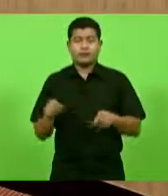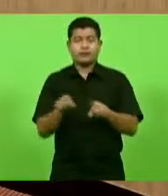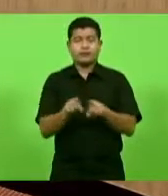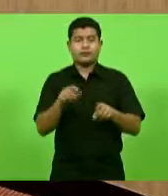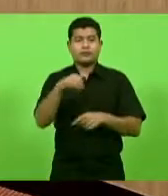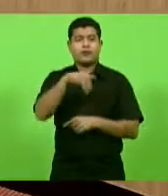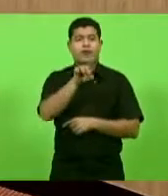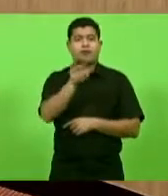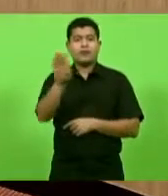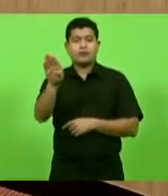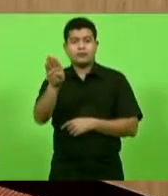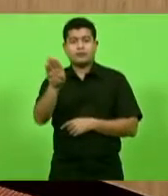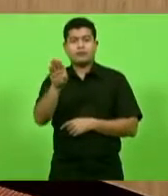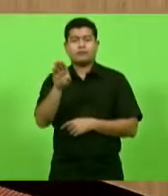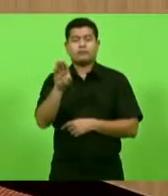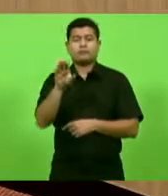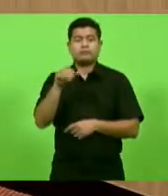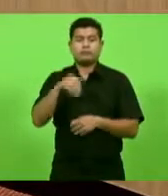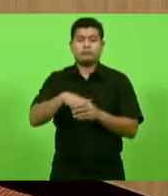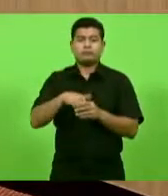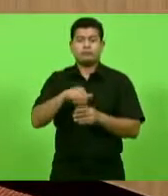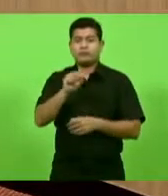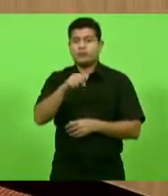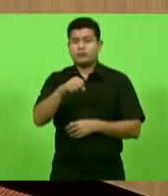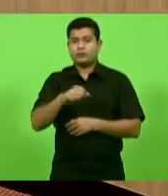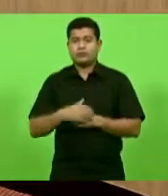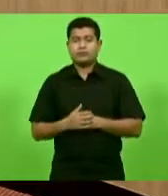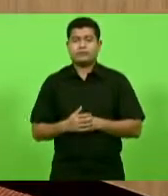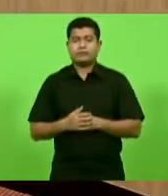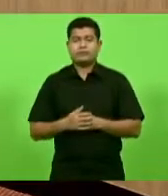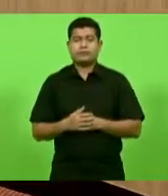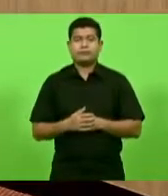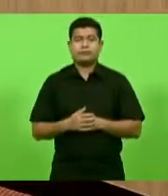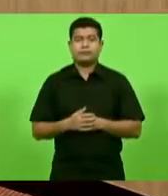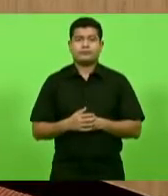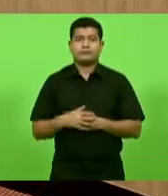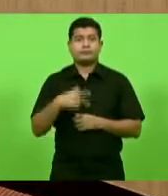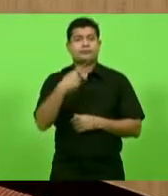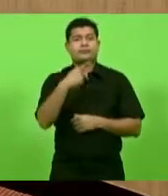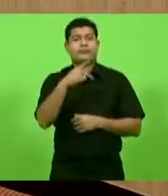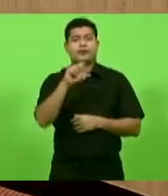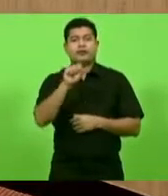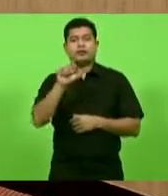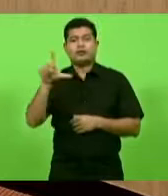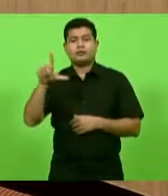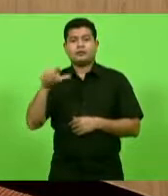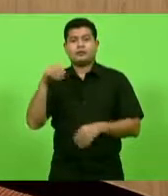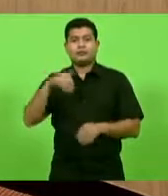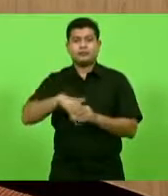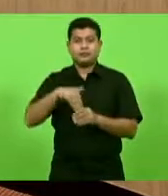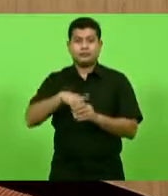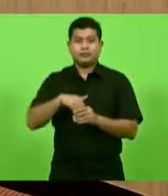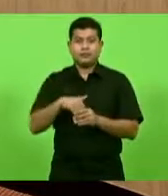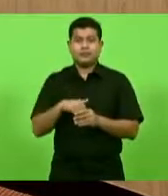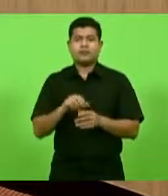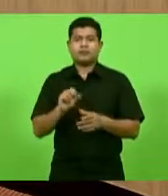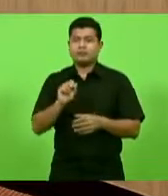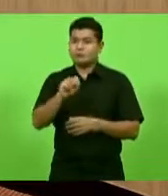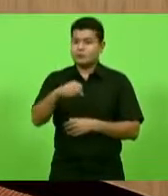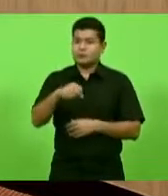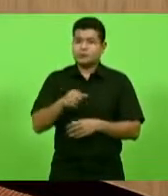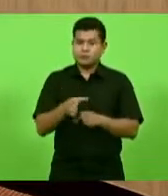sim. MDB encaminha voto sim. PSL encaminha voto sim. PSL encaminha voto sim.